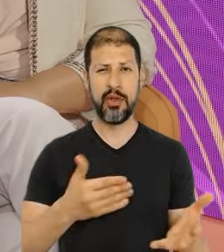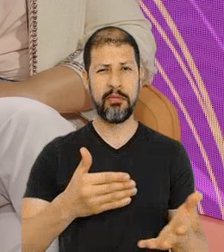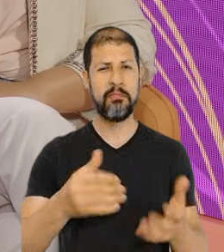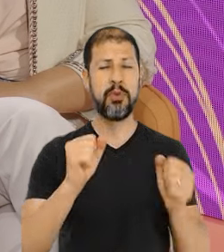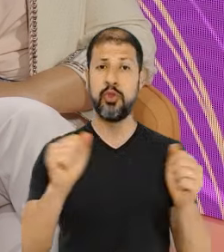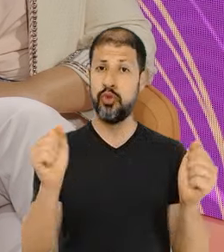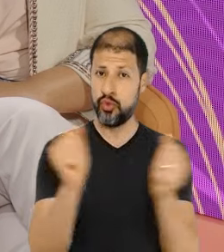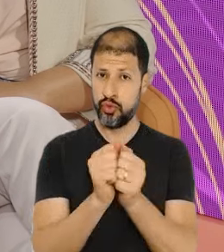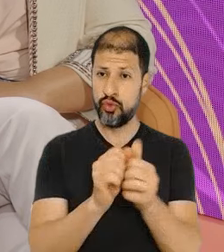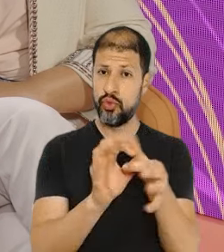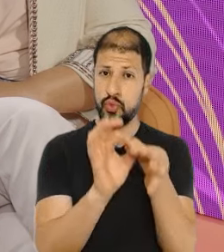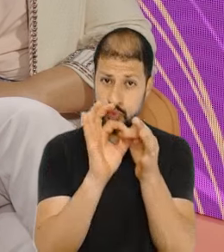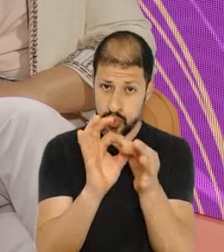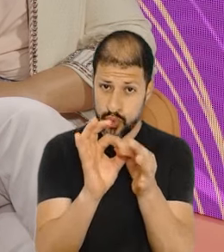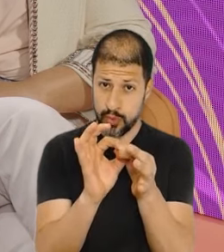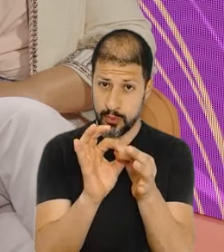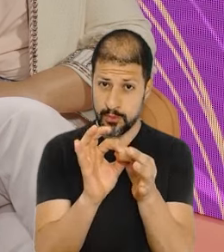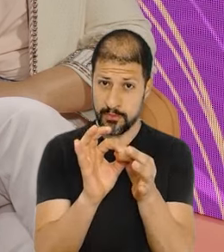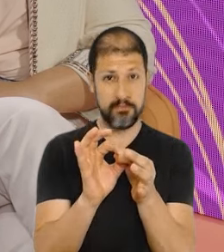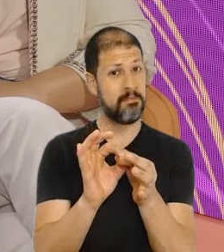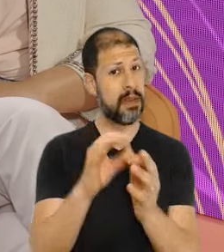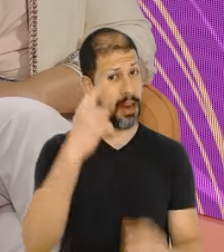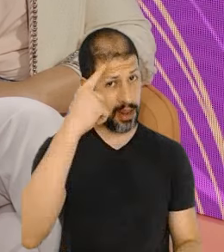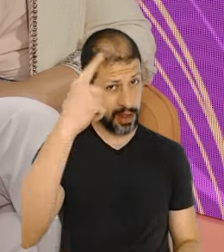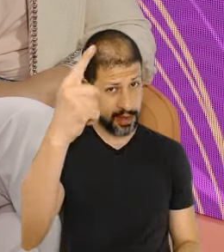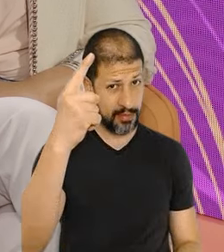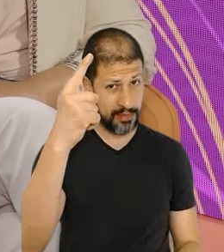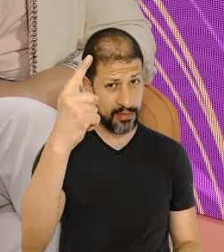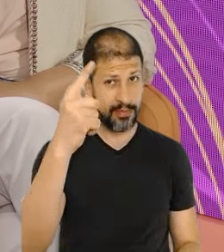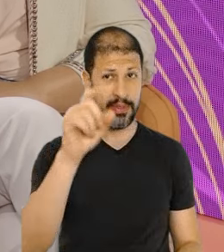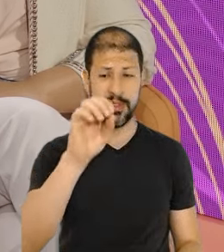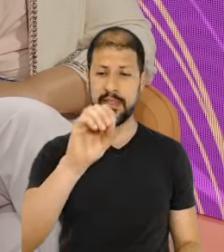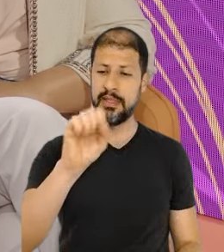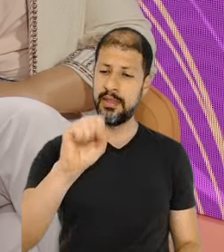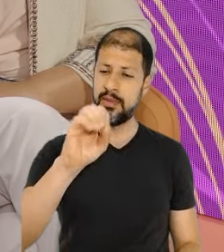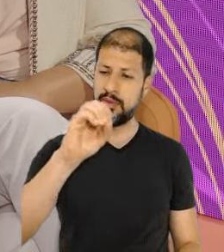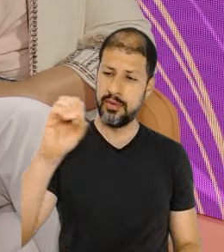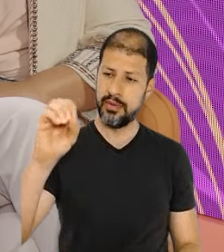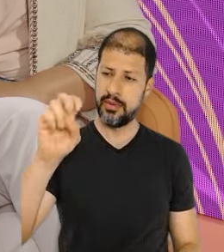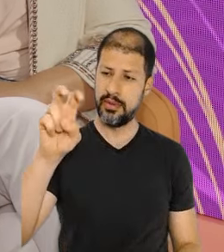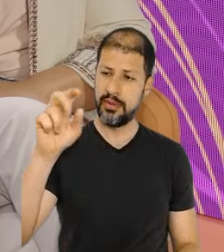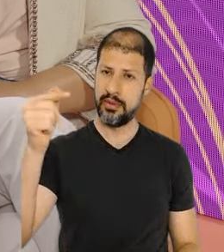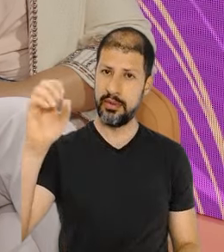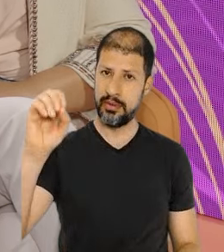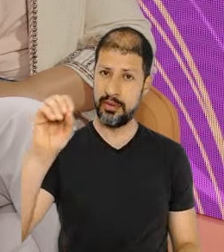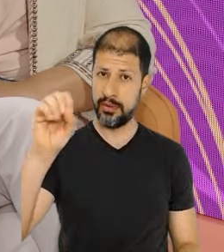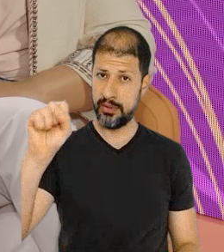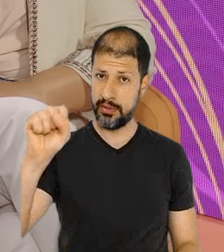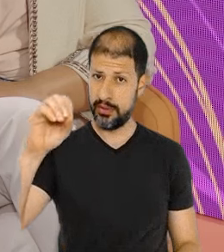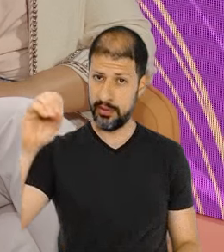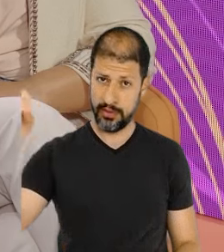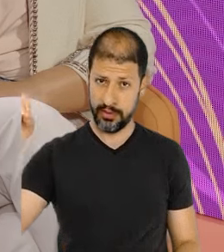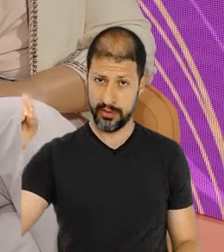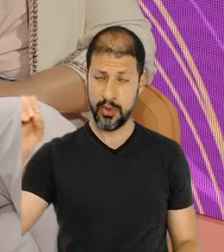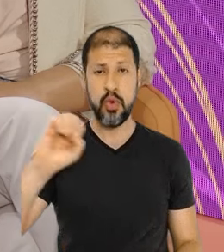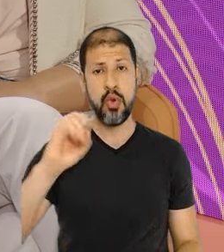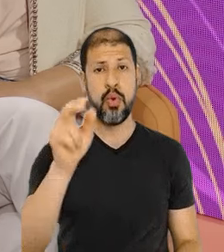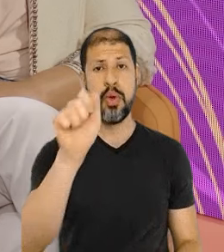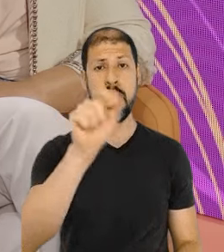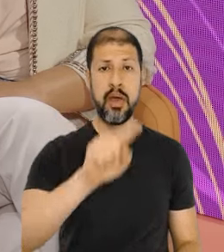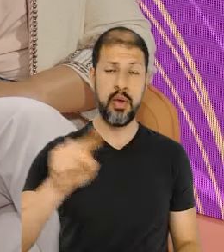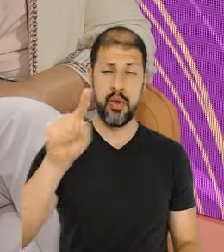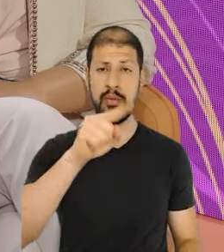est de mão dadas com vocês não esqueça 0800 570 0800 ou